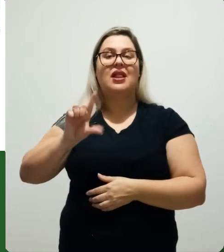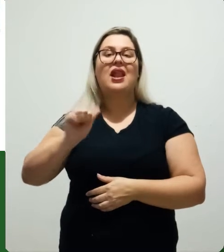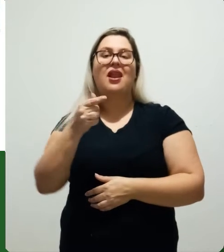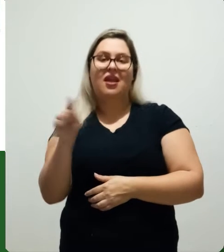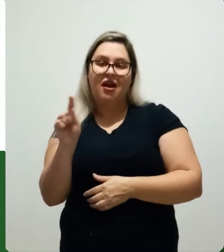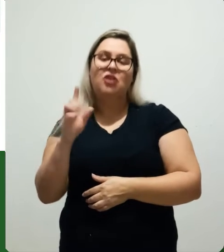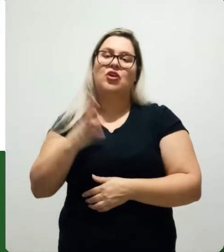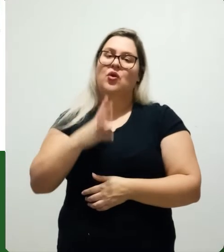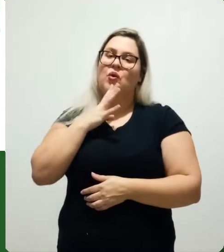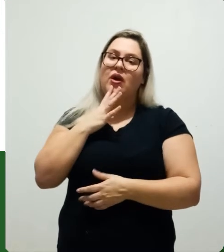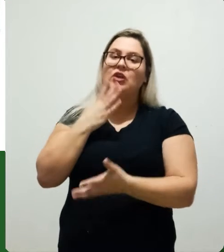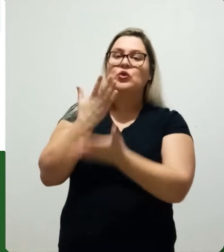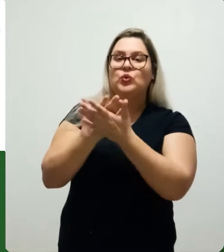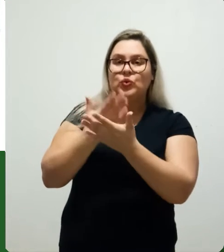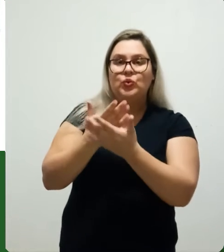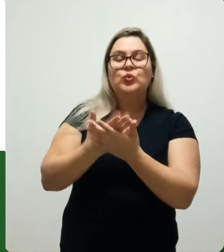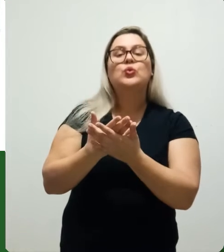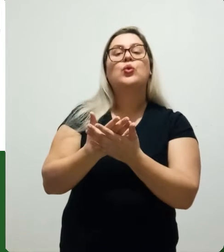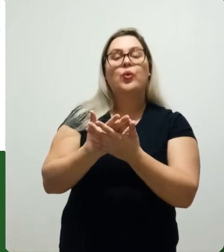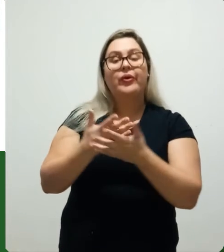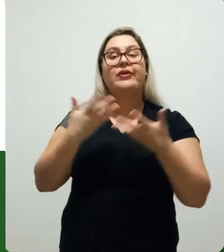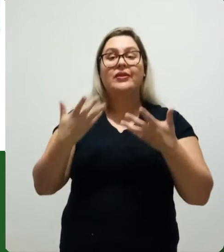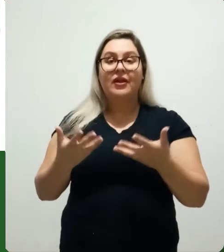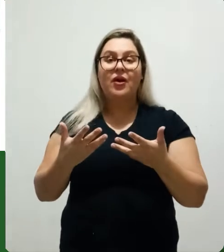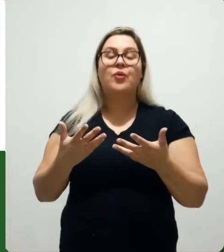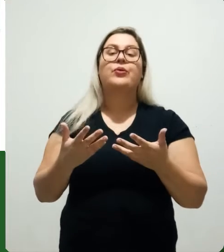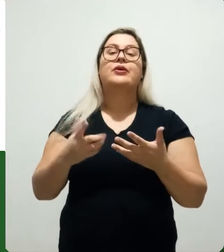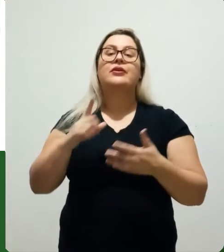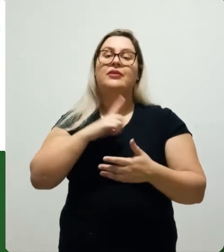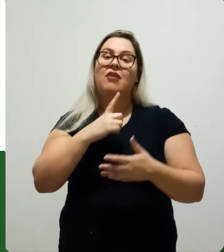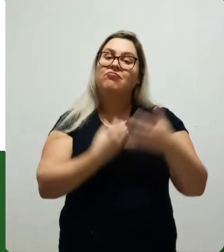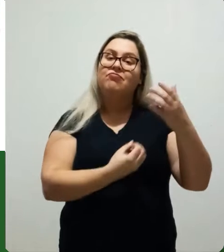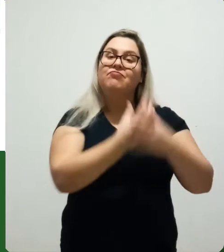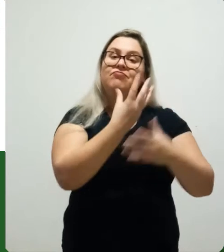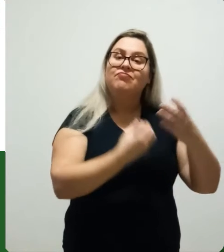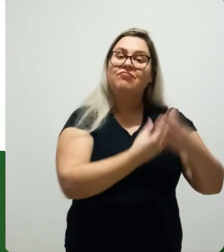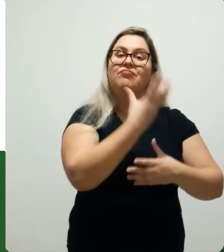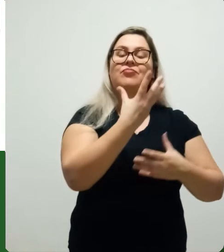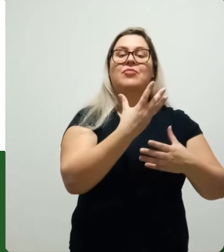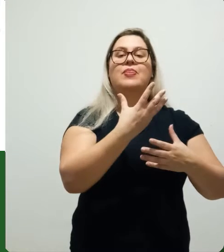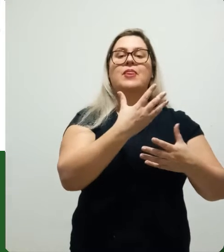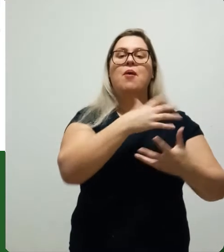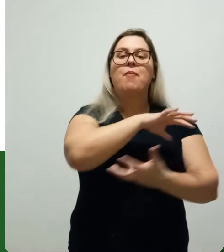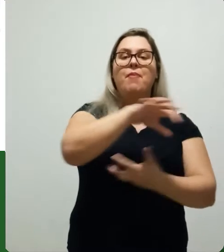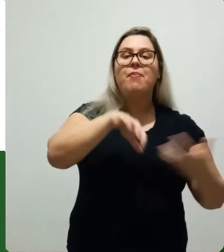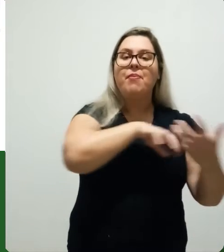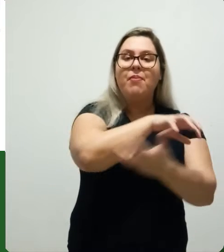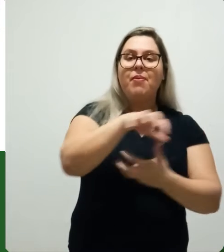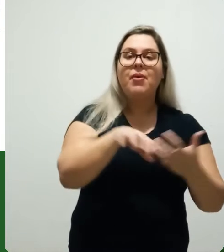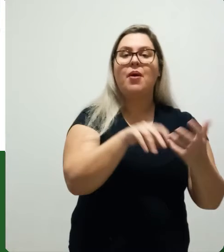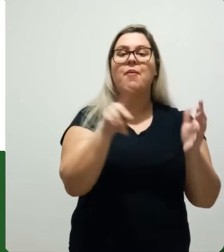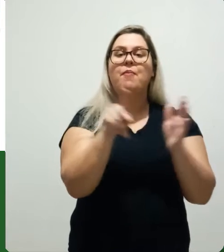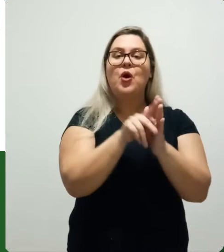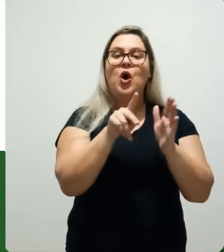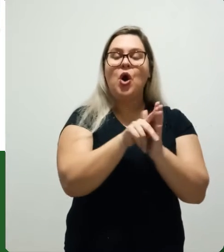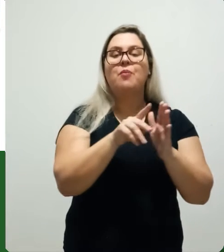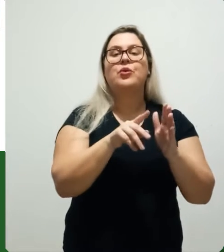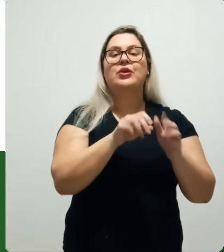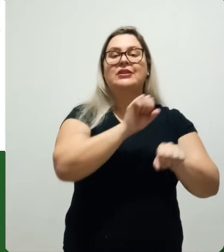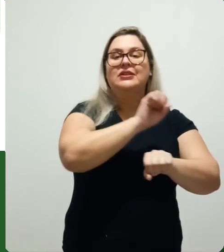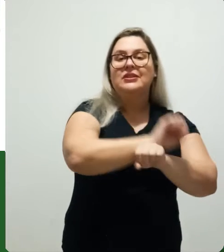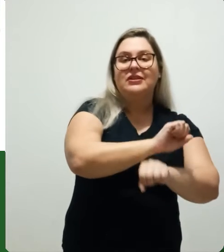islâmica, que conhecem, que já estudaram e assim por diante, e portanto aqui vão surgir as principais rebeliões